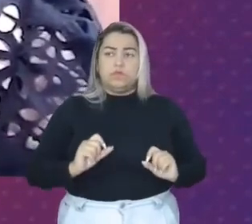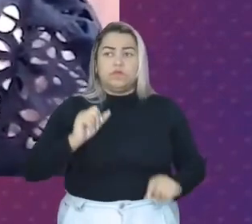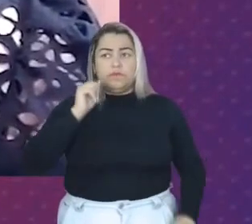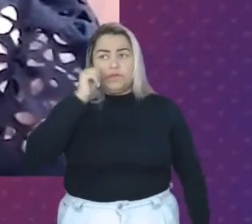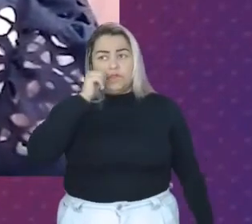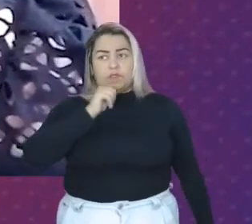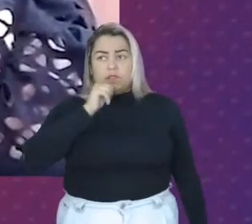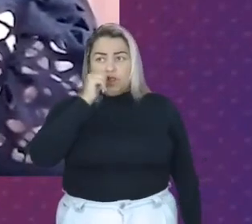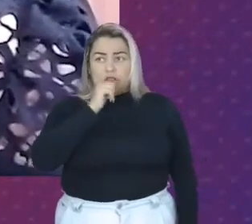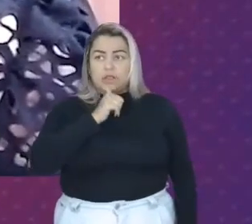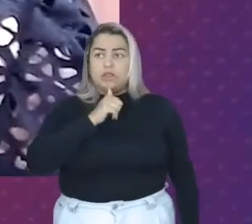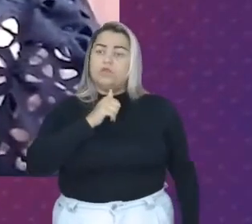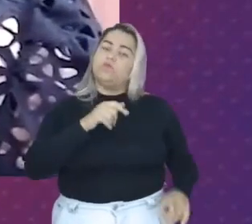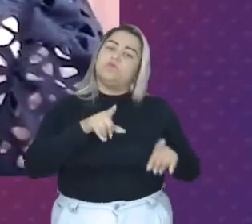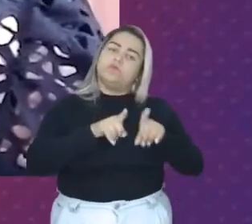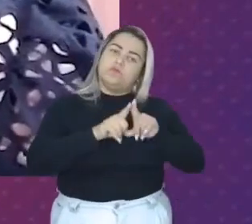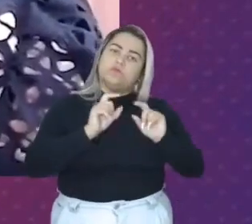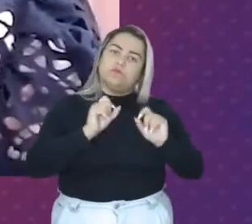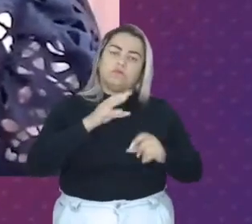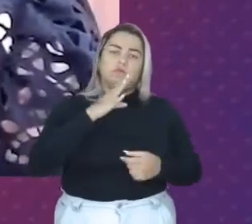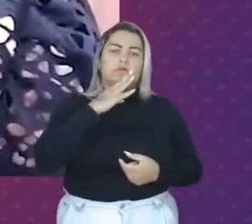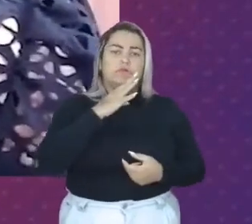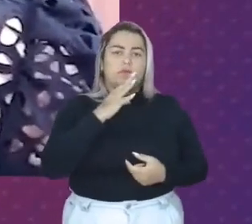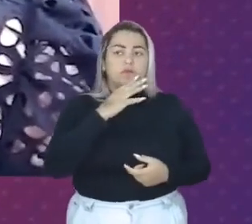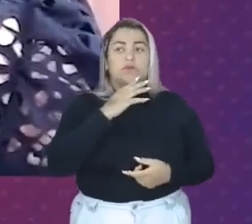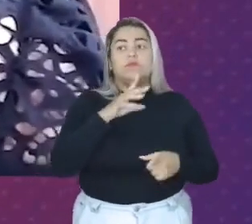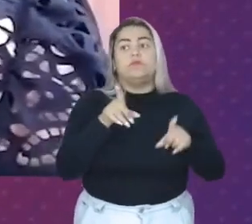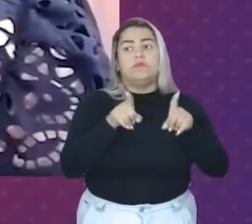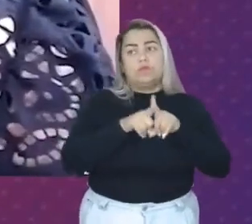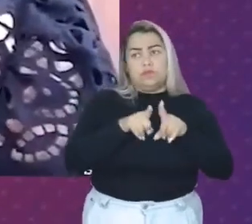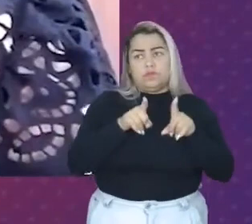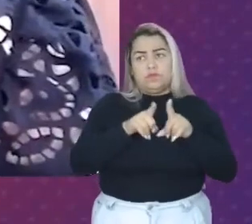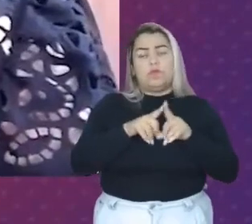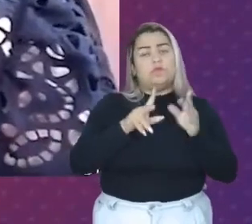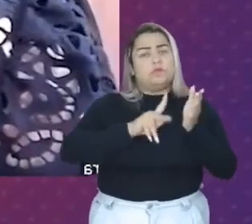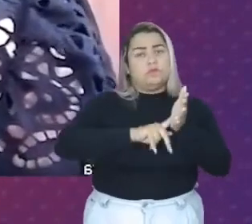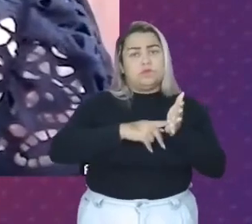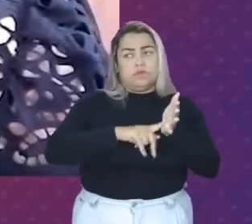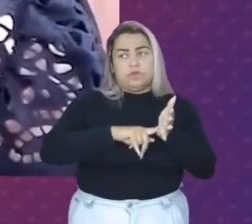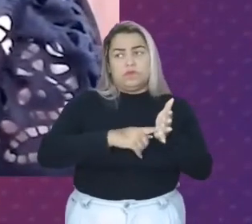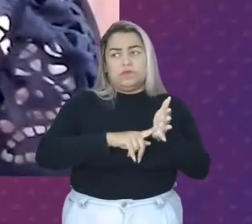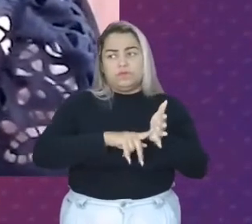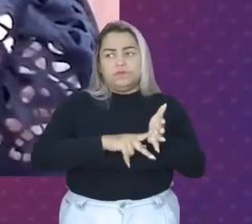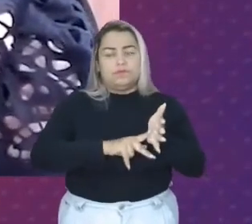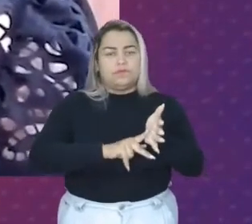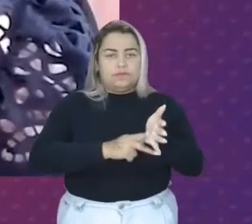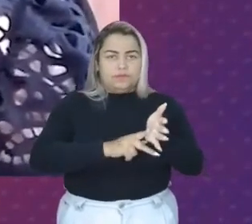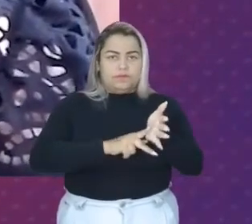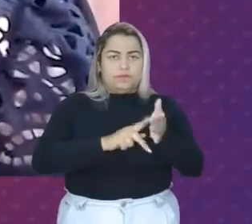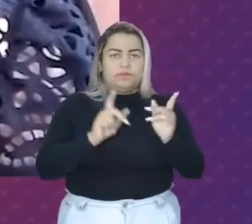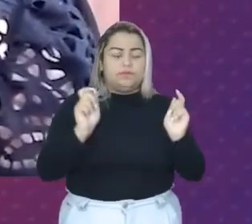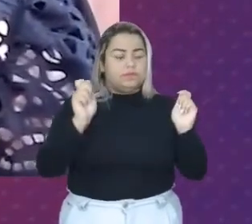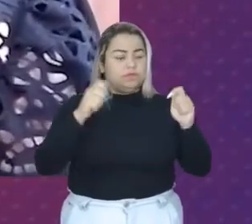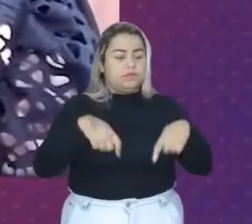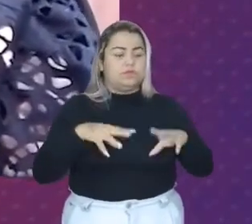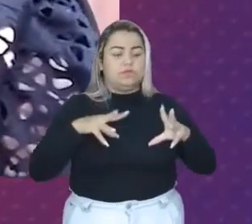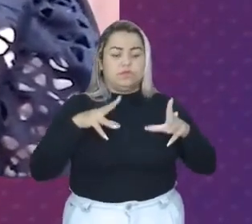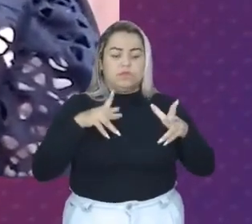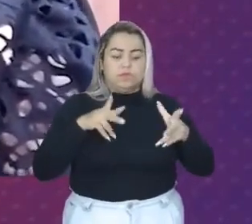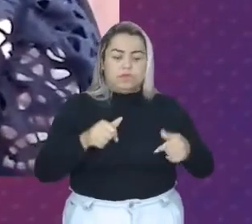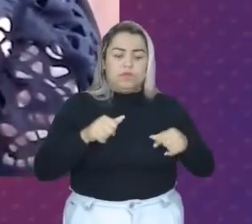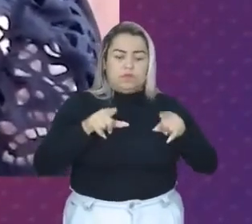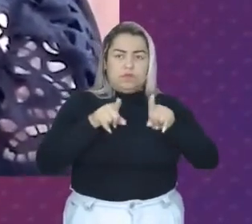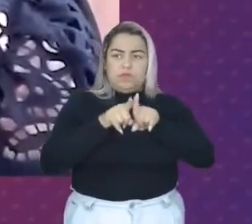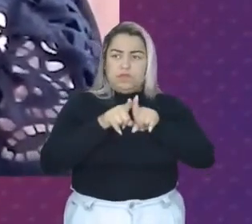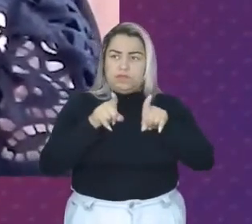mulheres, no convencimento também do movimento sindical, né? Nós precisamos envolver a todos nessas